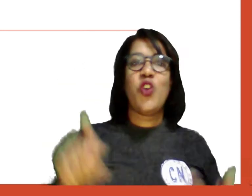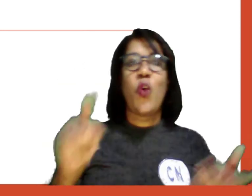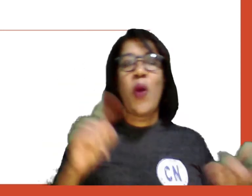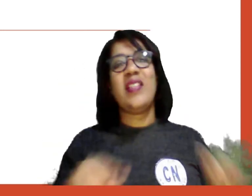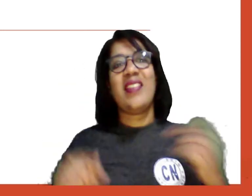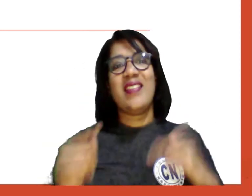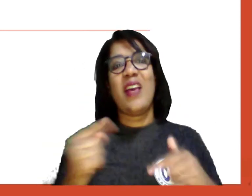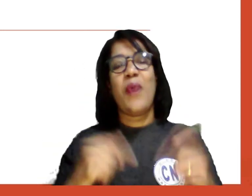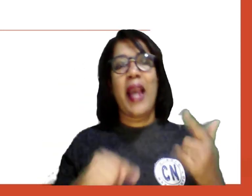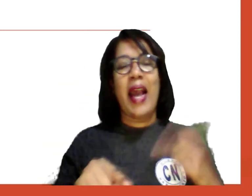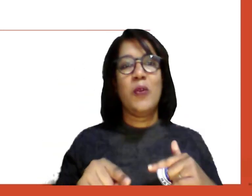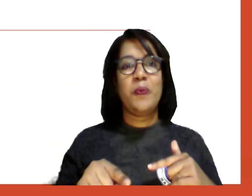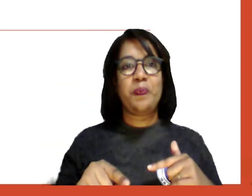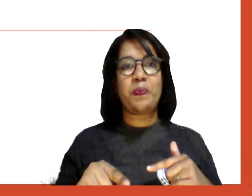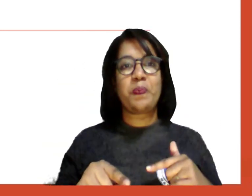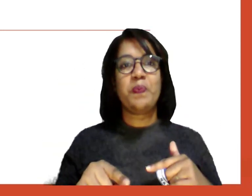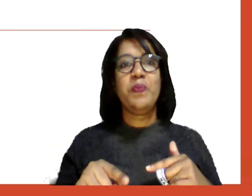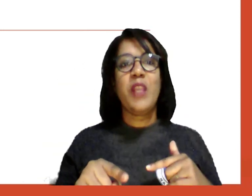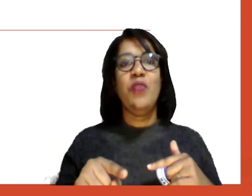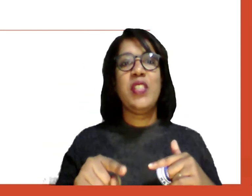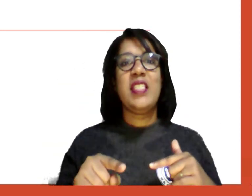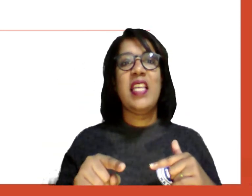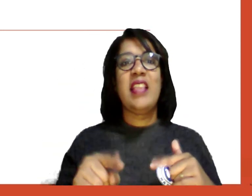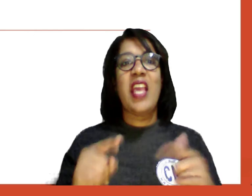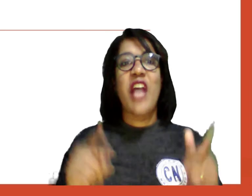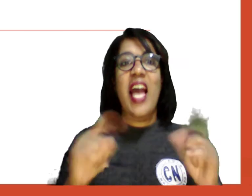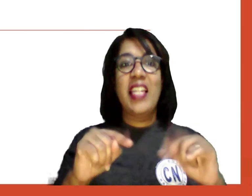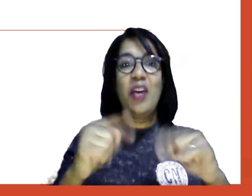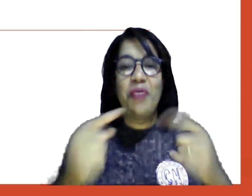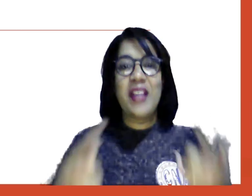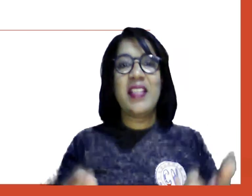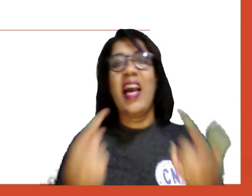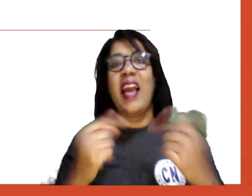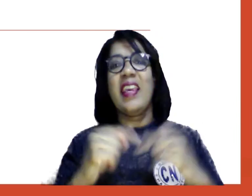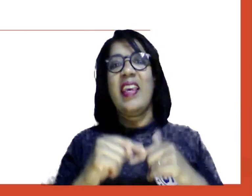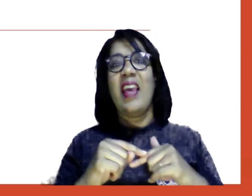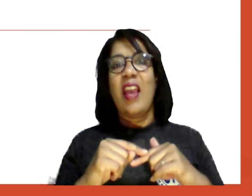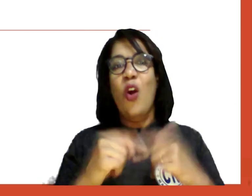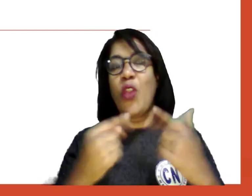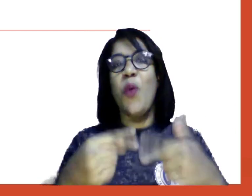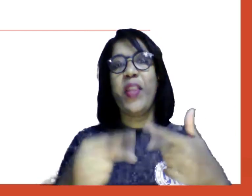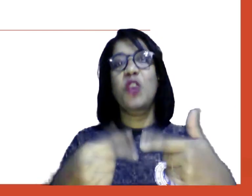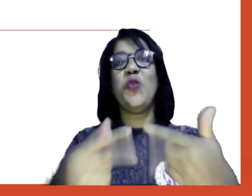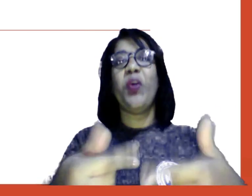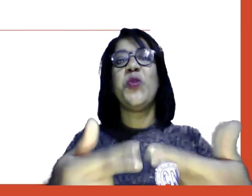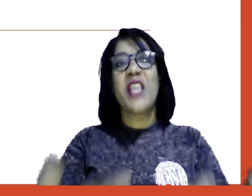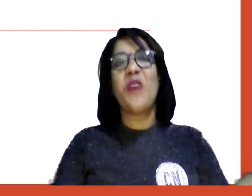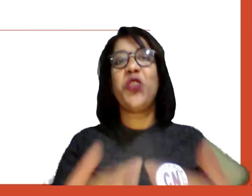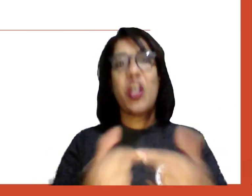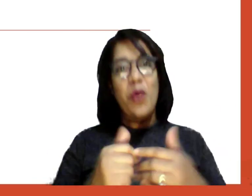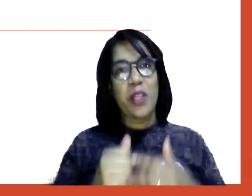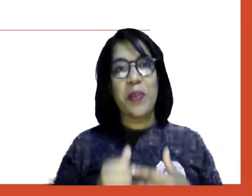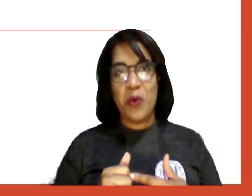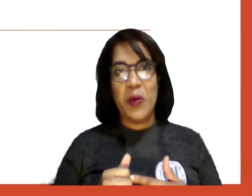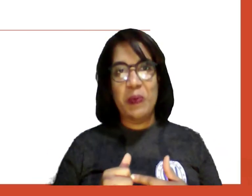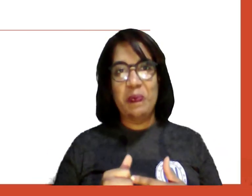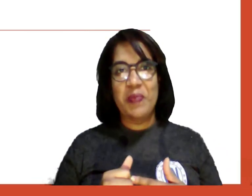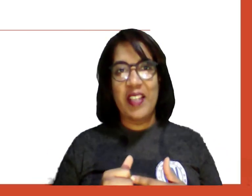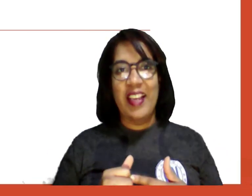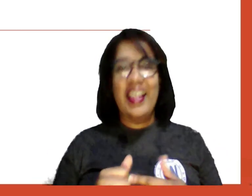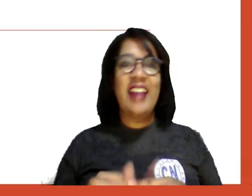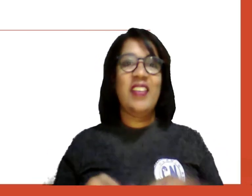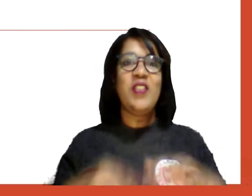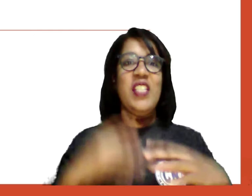uma notícia de alguma coisa que saiu errado, você tende a não fazer, não cometer os mesmos erros que a outra